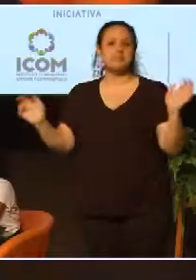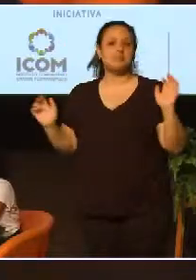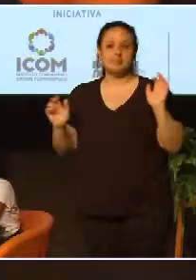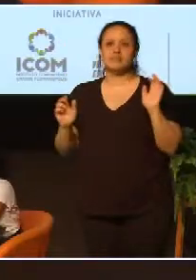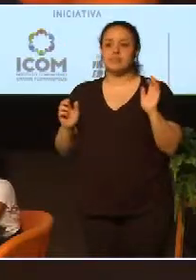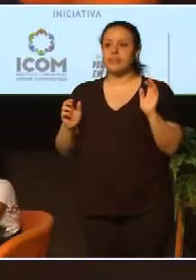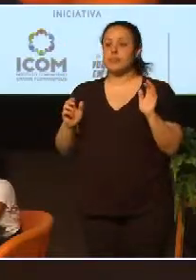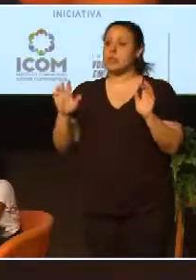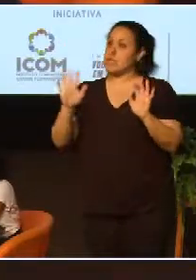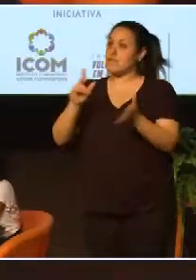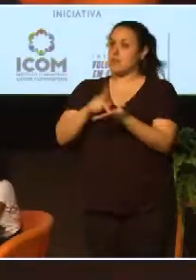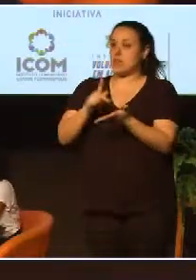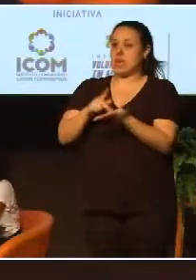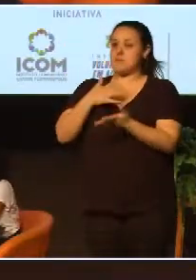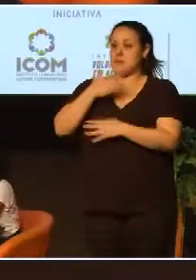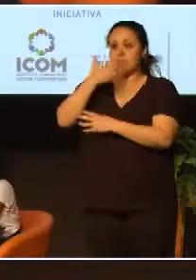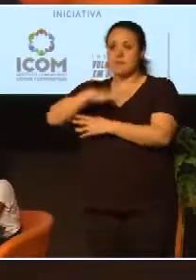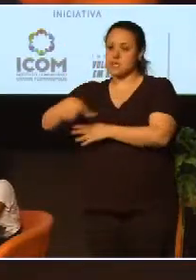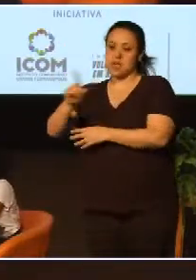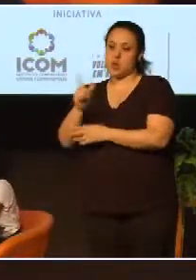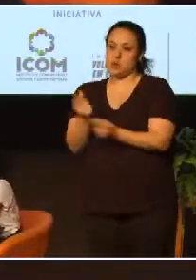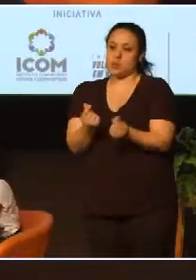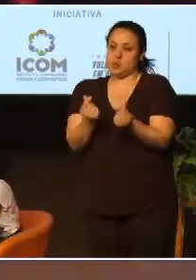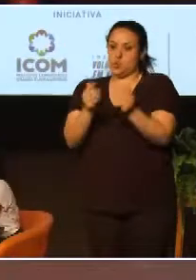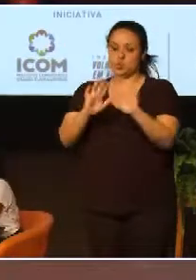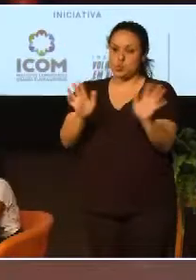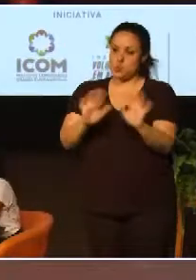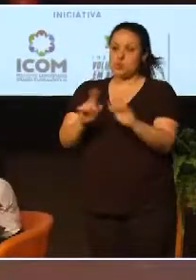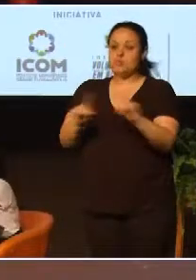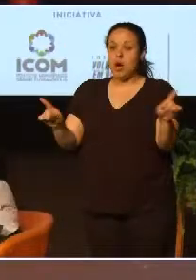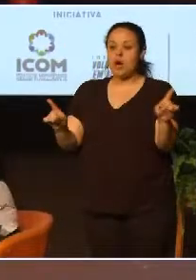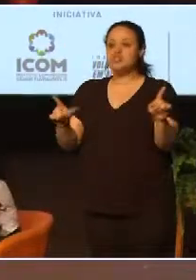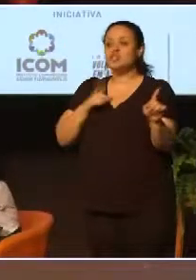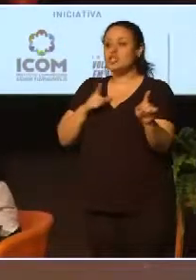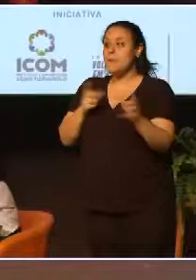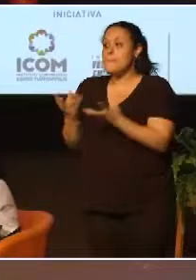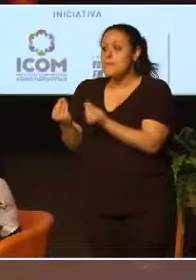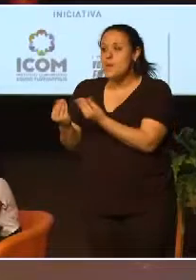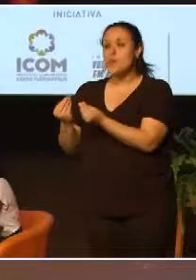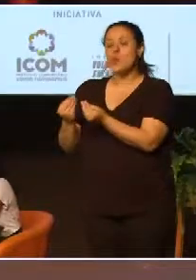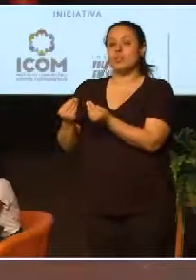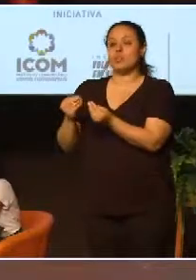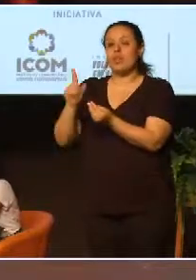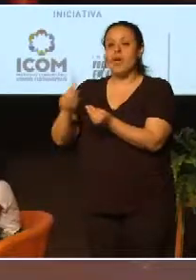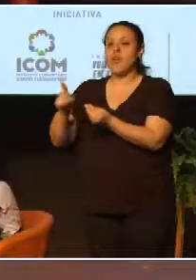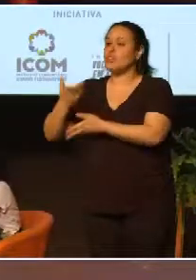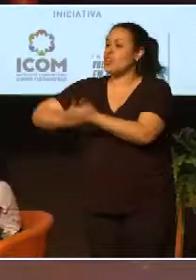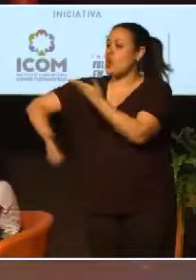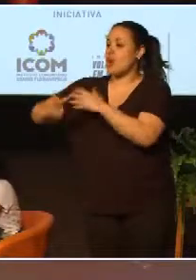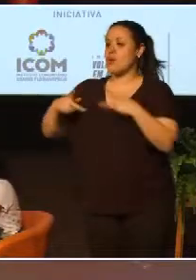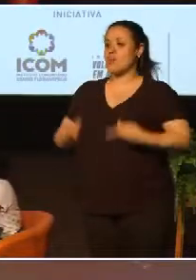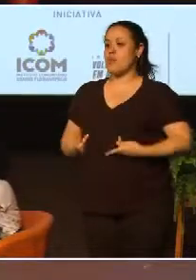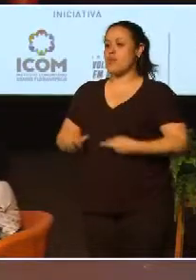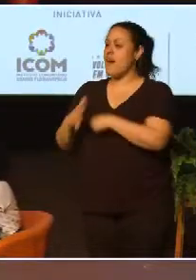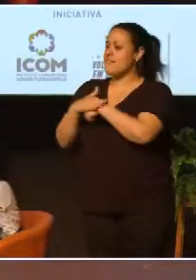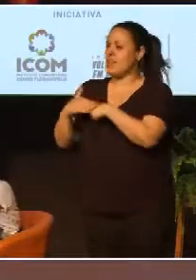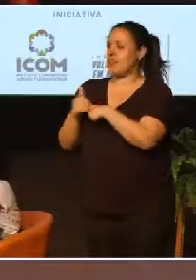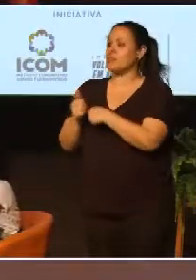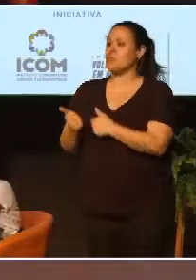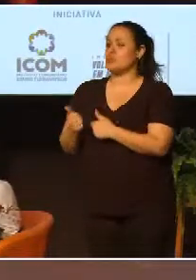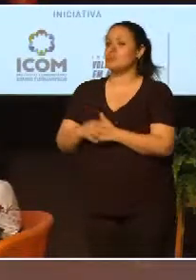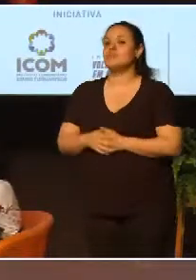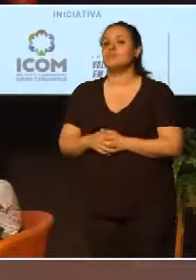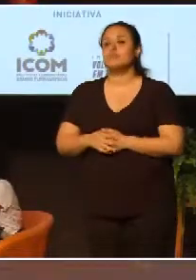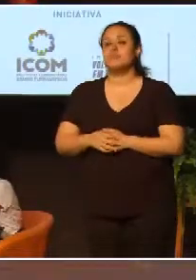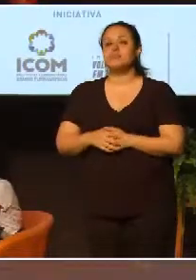de abundância, de criatividade, de afeto e de trocas de relação humana, né? Legal, obrigado.